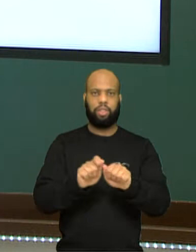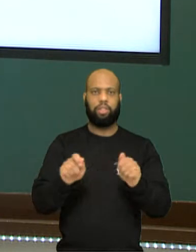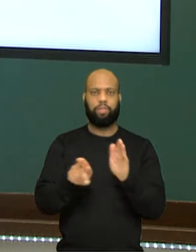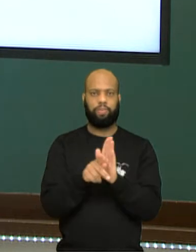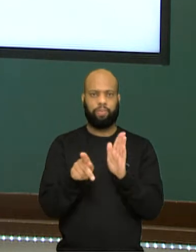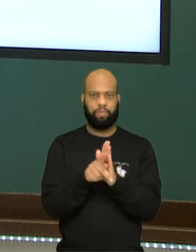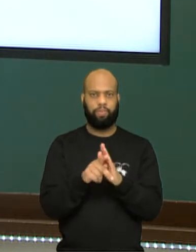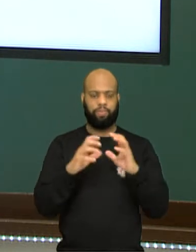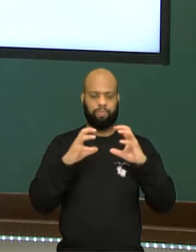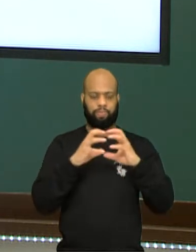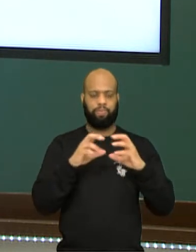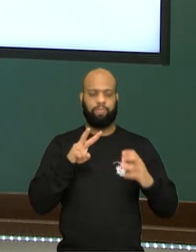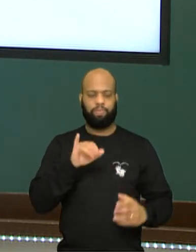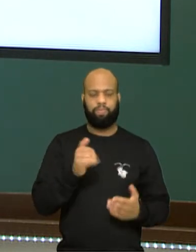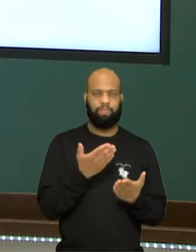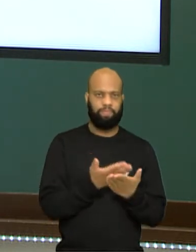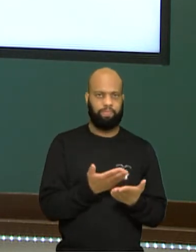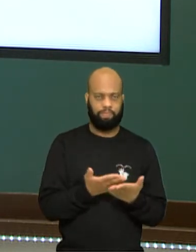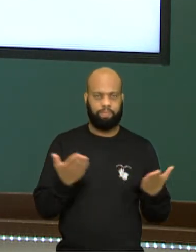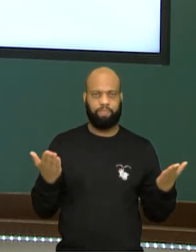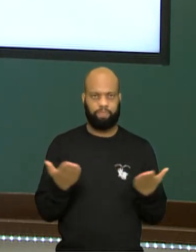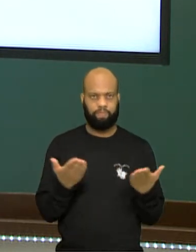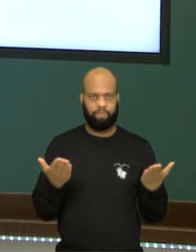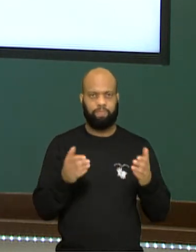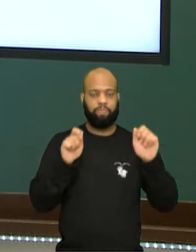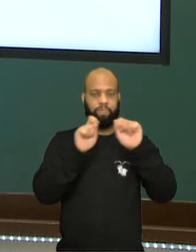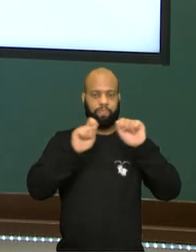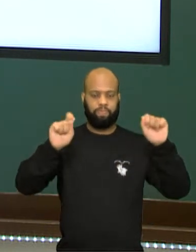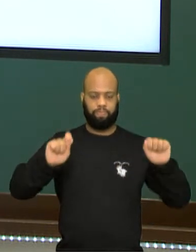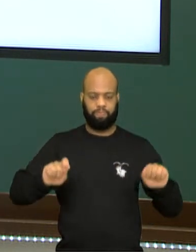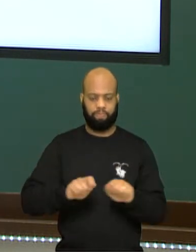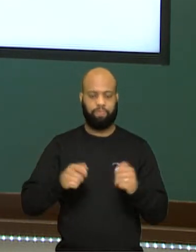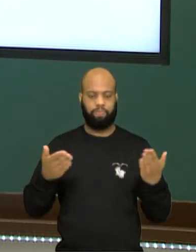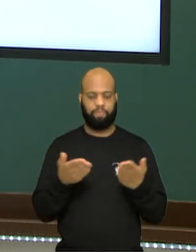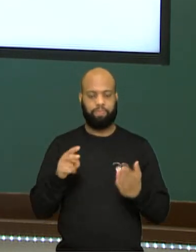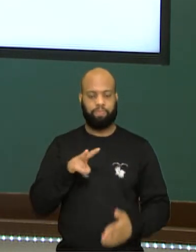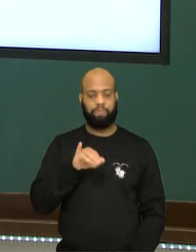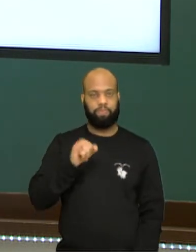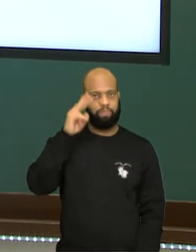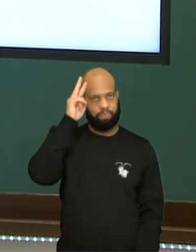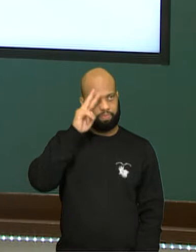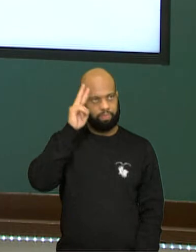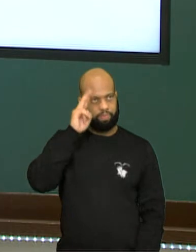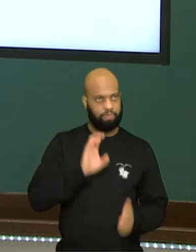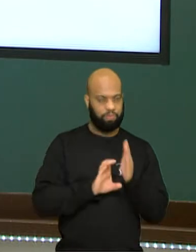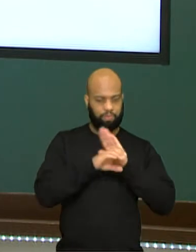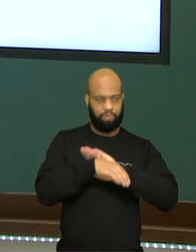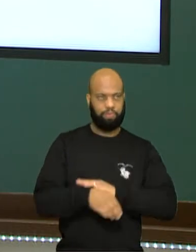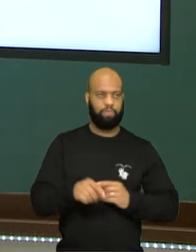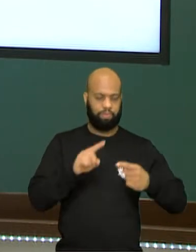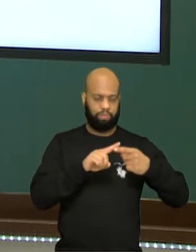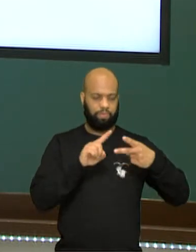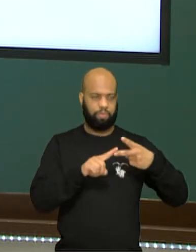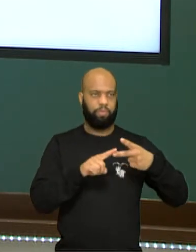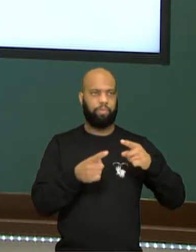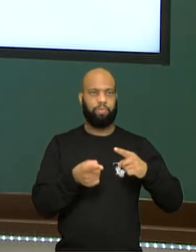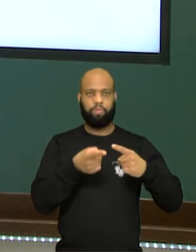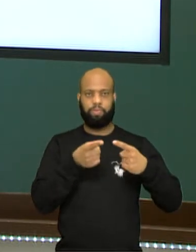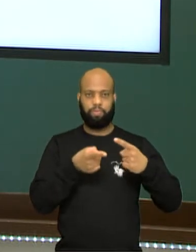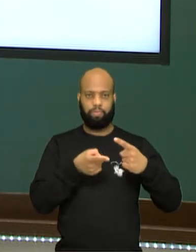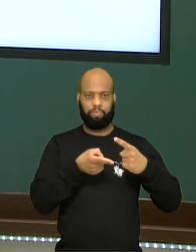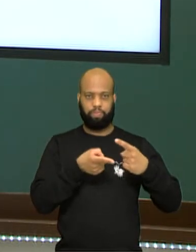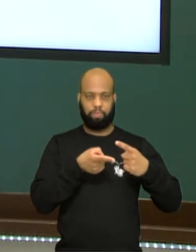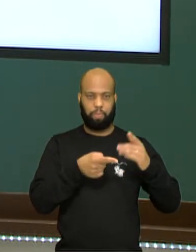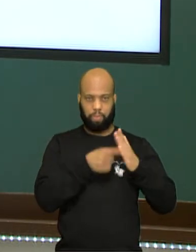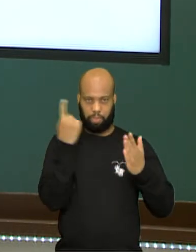casca que eu falei que a gente vai estudar hoje essa área tão bom relembrar esses dois com seis primeiro para a gente definir